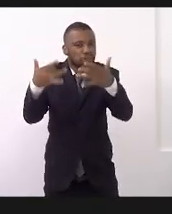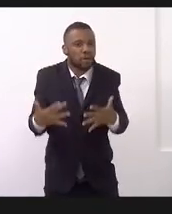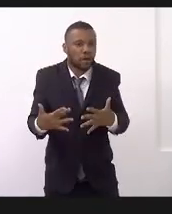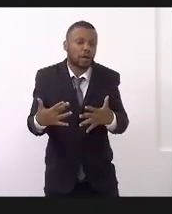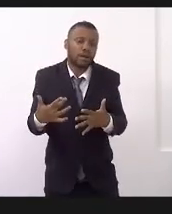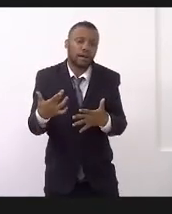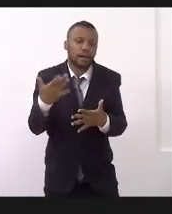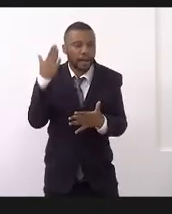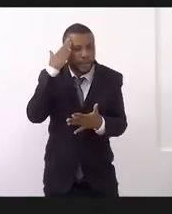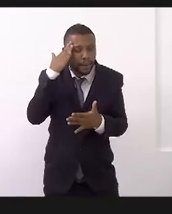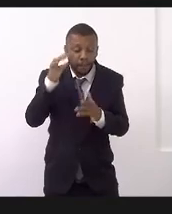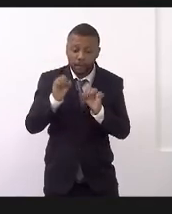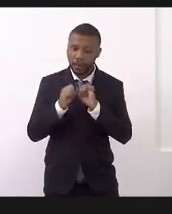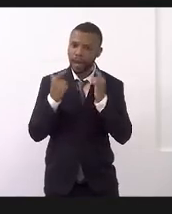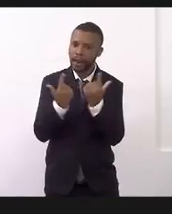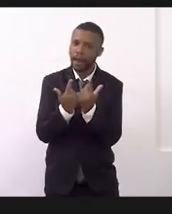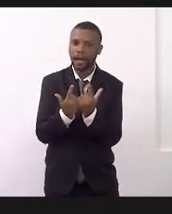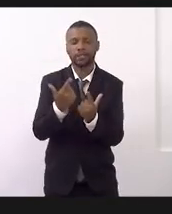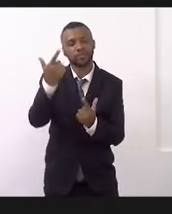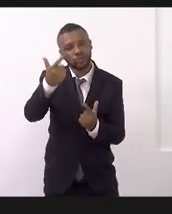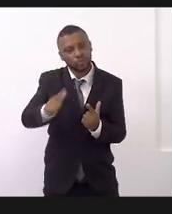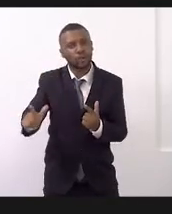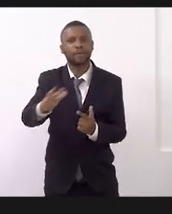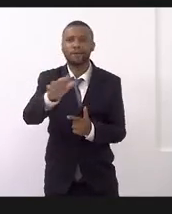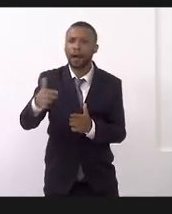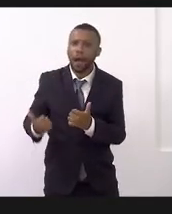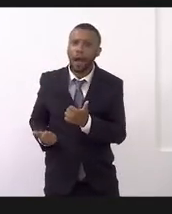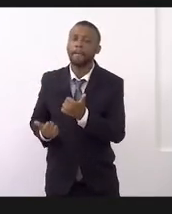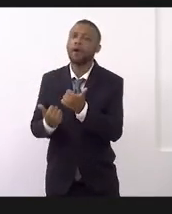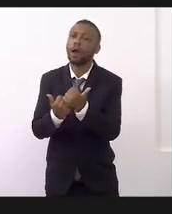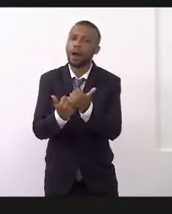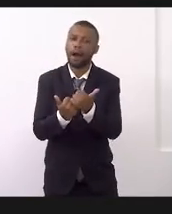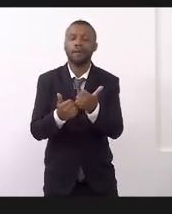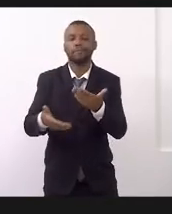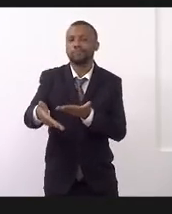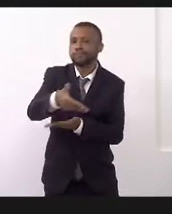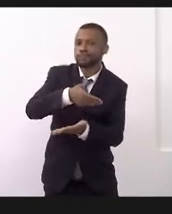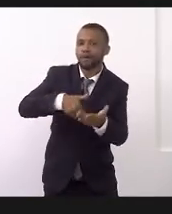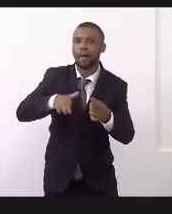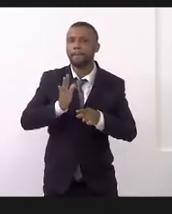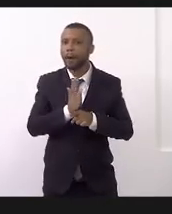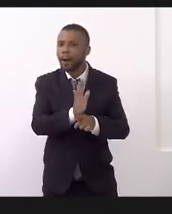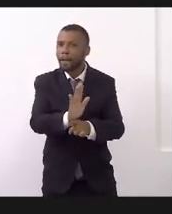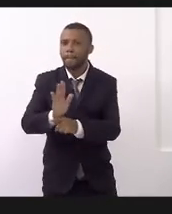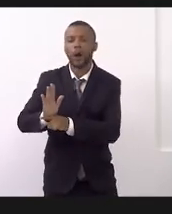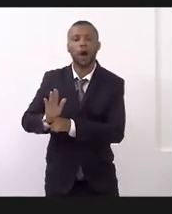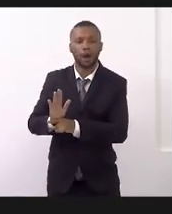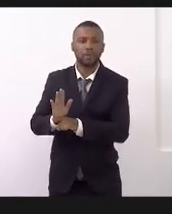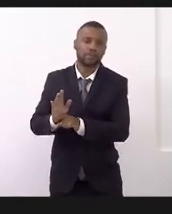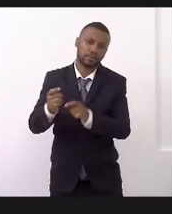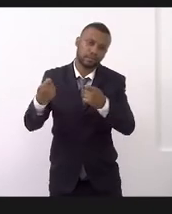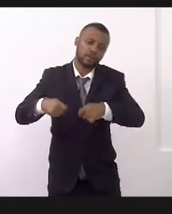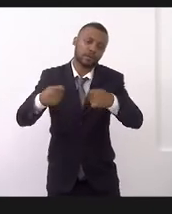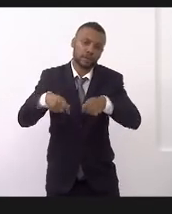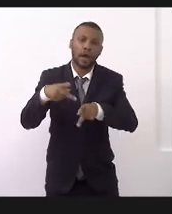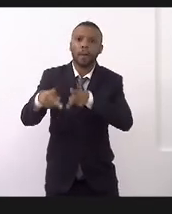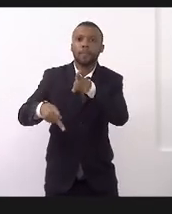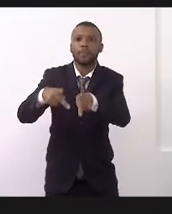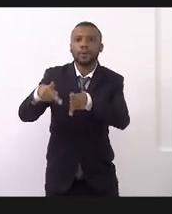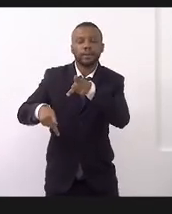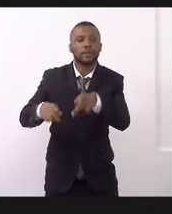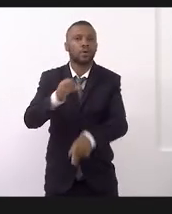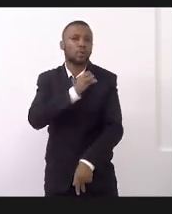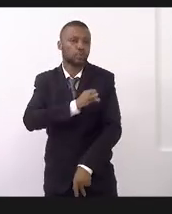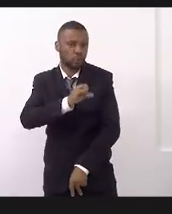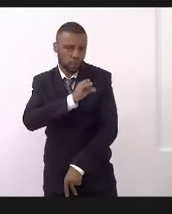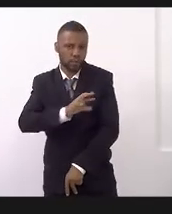casa, mais uma vez, né, vai prestar o auxílio devido à população fluminense. Eu estou